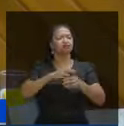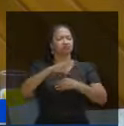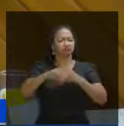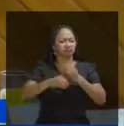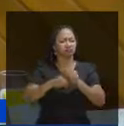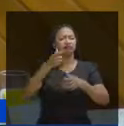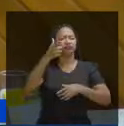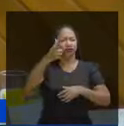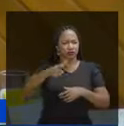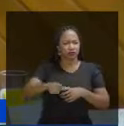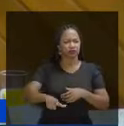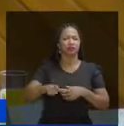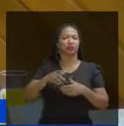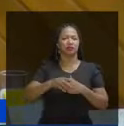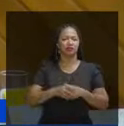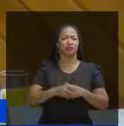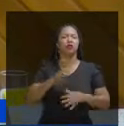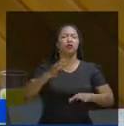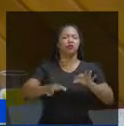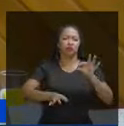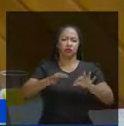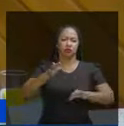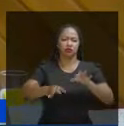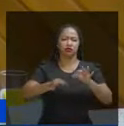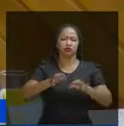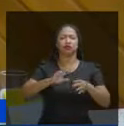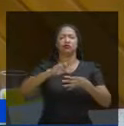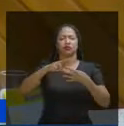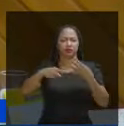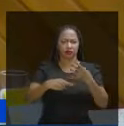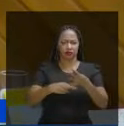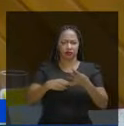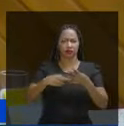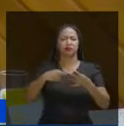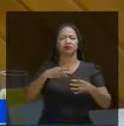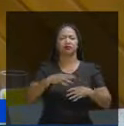da matéria e, por ocasião do julgamento do recurso